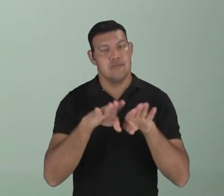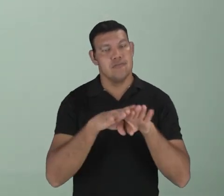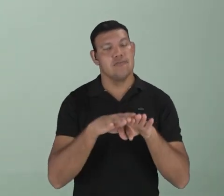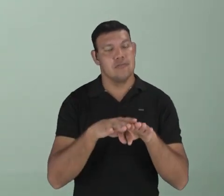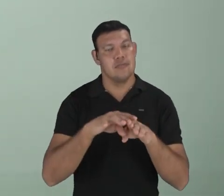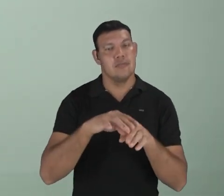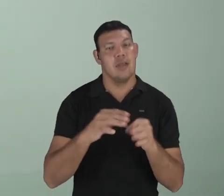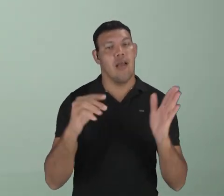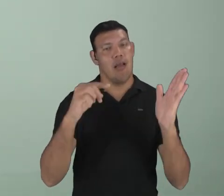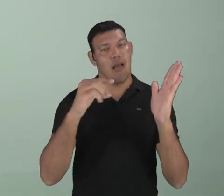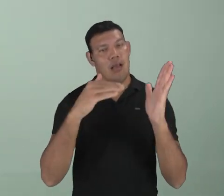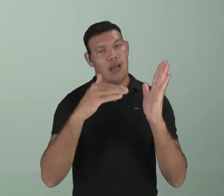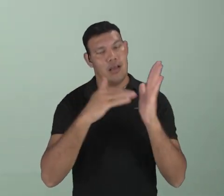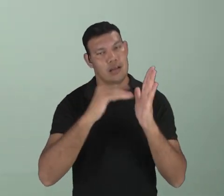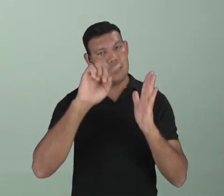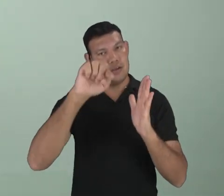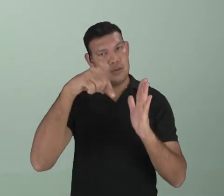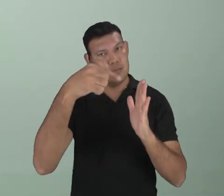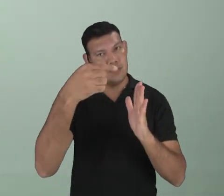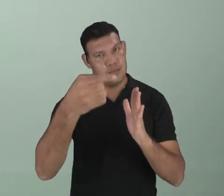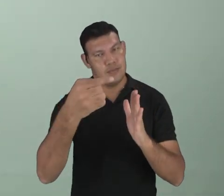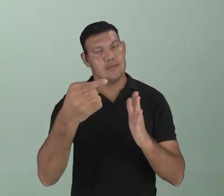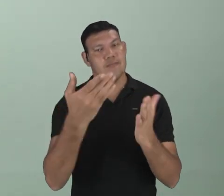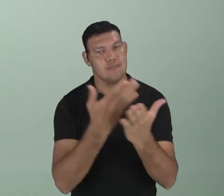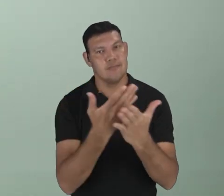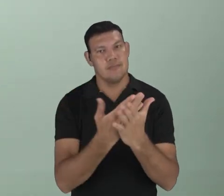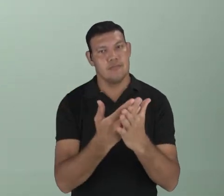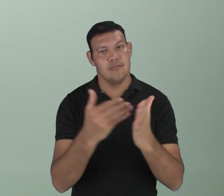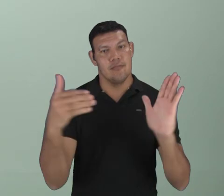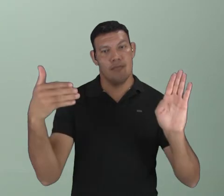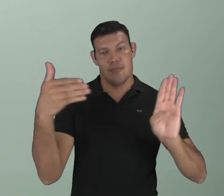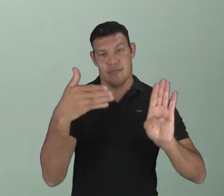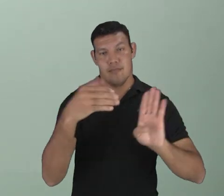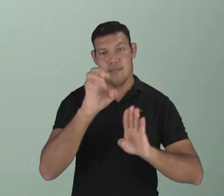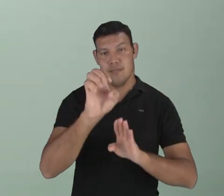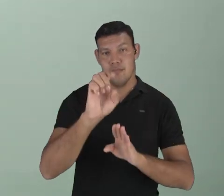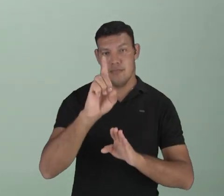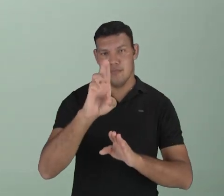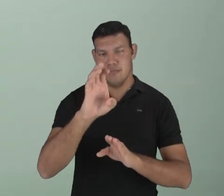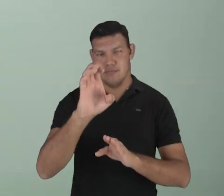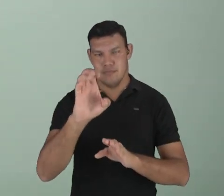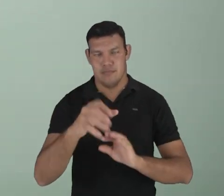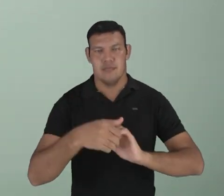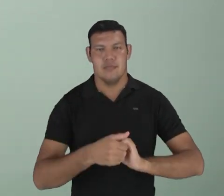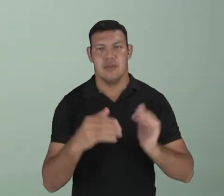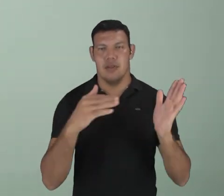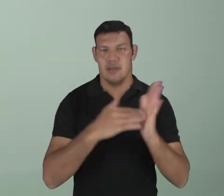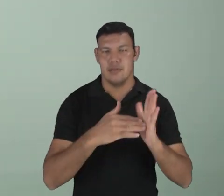encontraremos, então, na nossa próxima aula e acessem a nossa plataforma. Até!